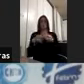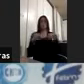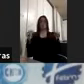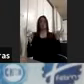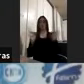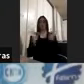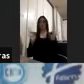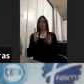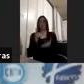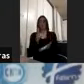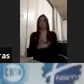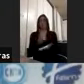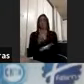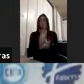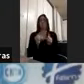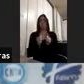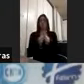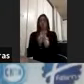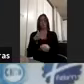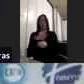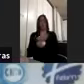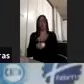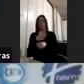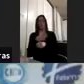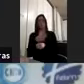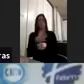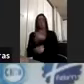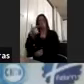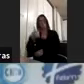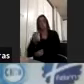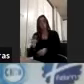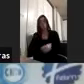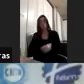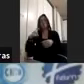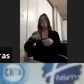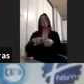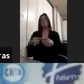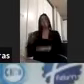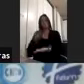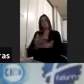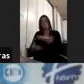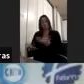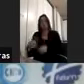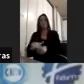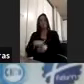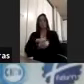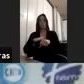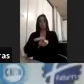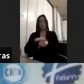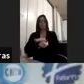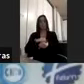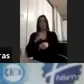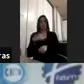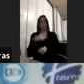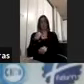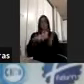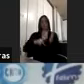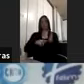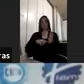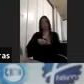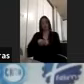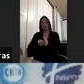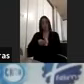uma ação efetiva. E mais uma vez ele está fazendo isso. Nós o procuramos em função da greve da Renault, nós